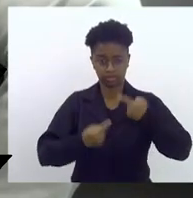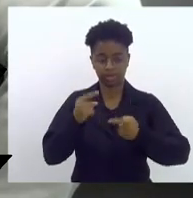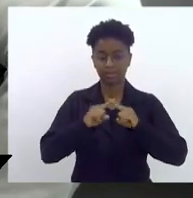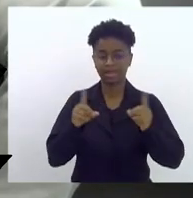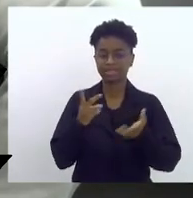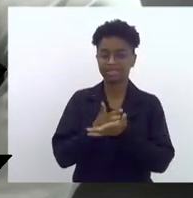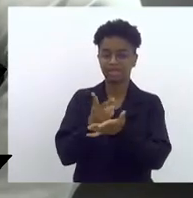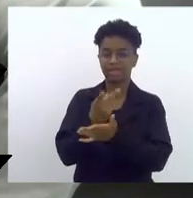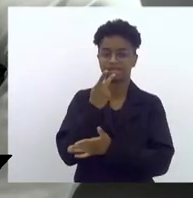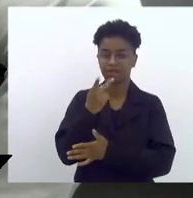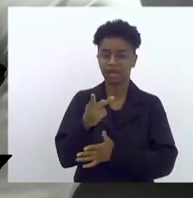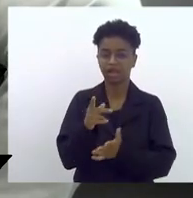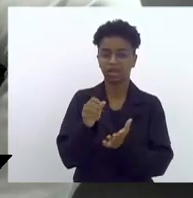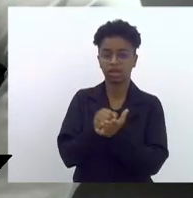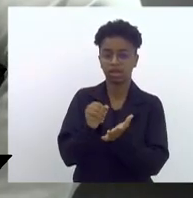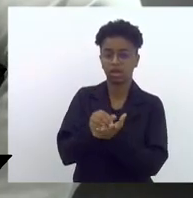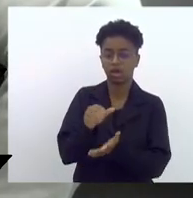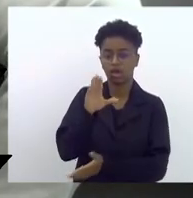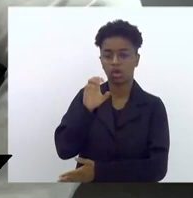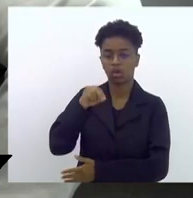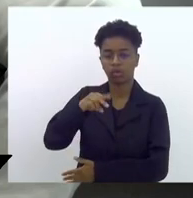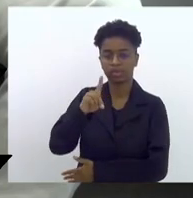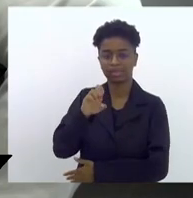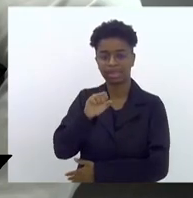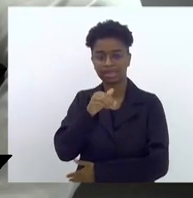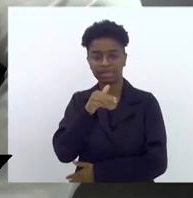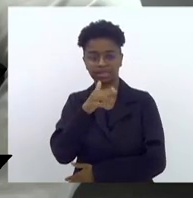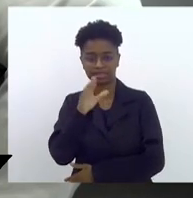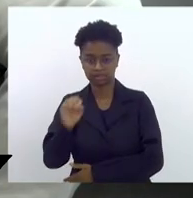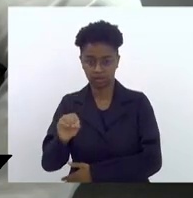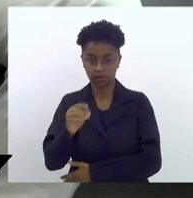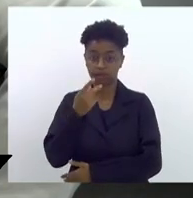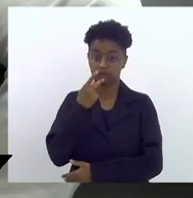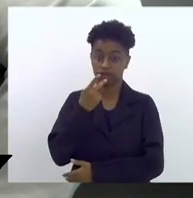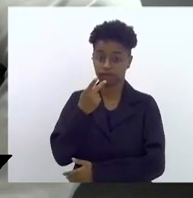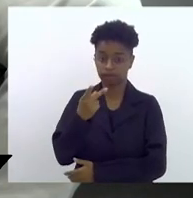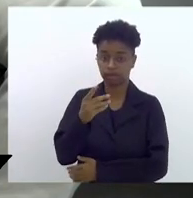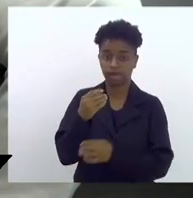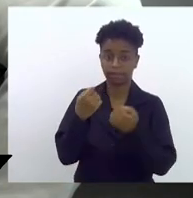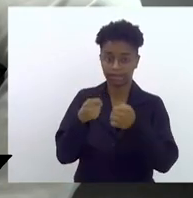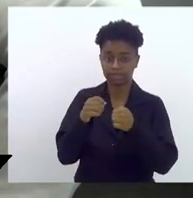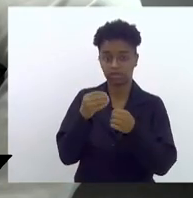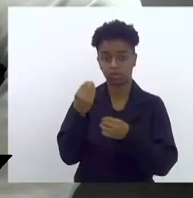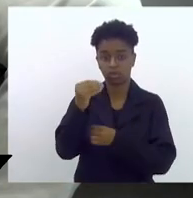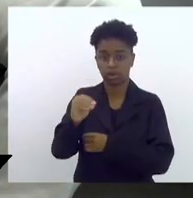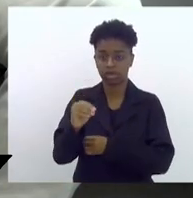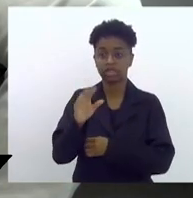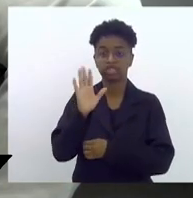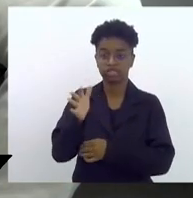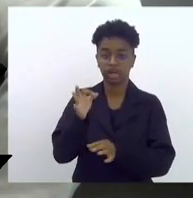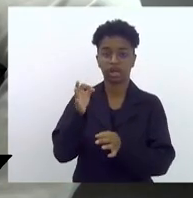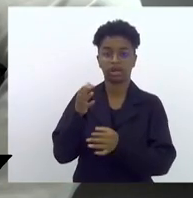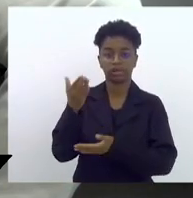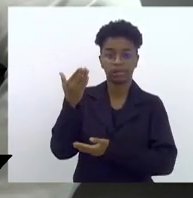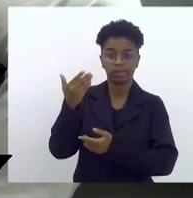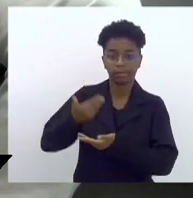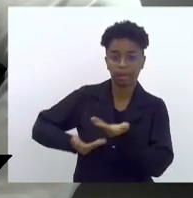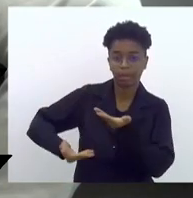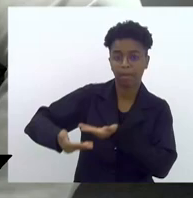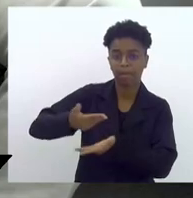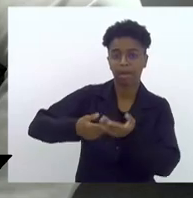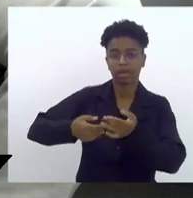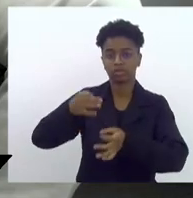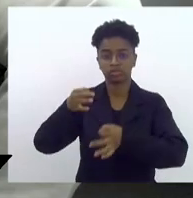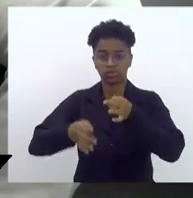que a gente citar condenação é bom botar vírgula transitada em julgado né se não sabe